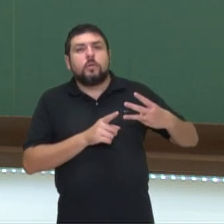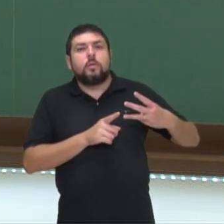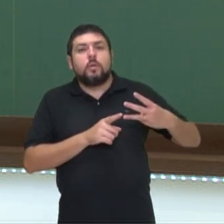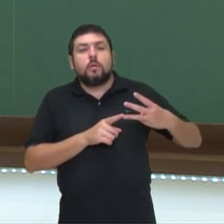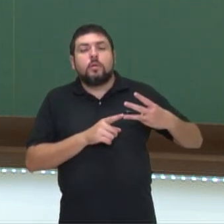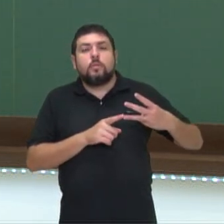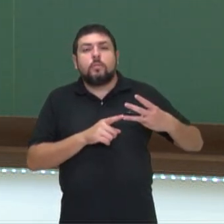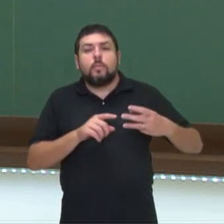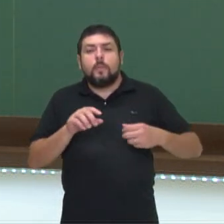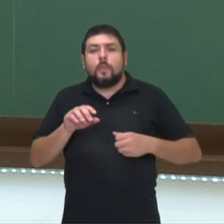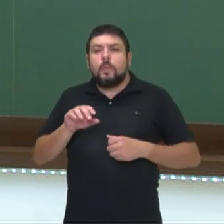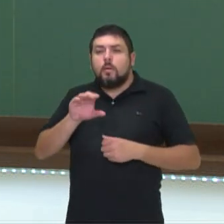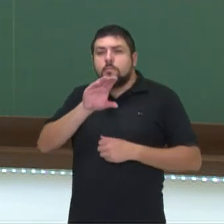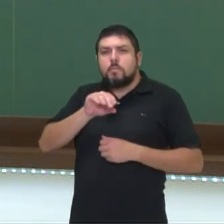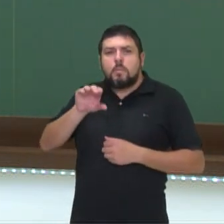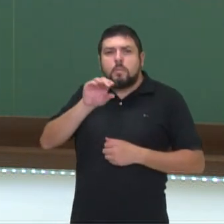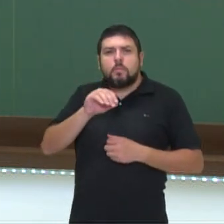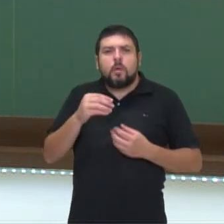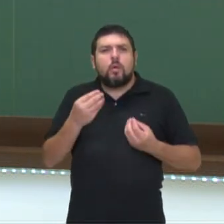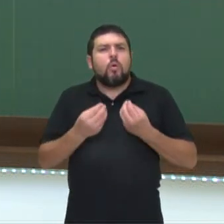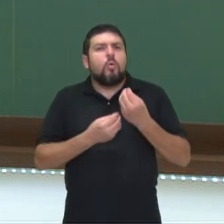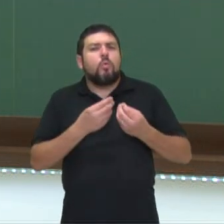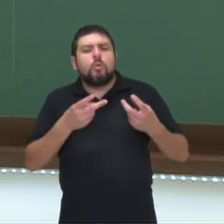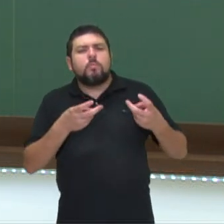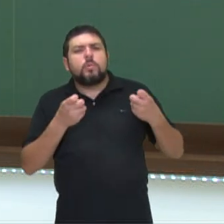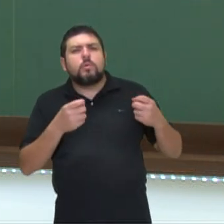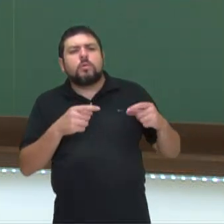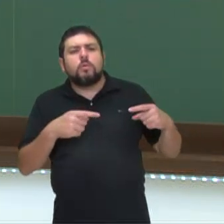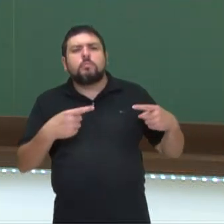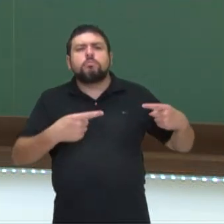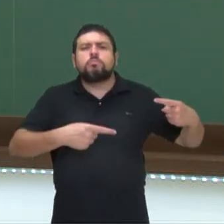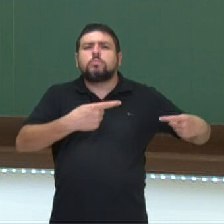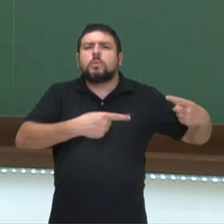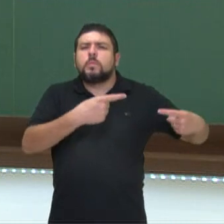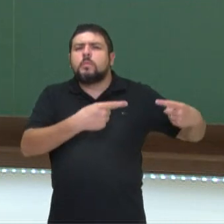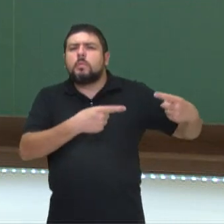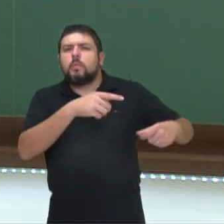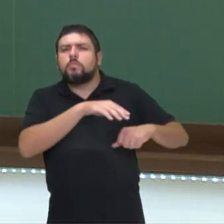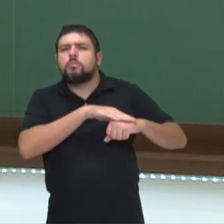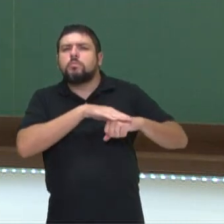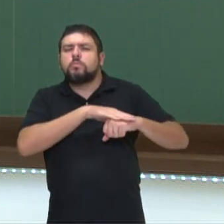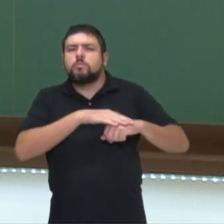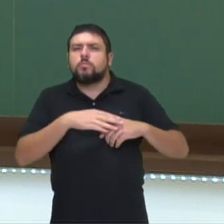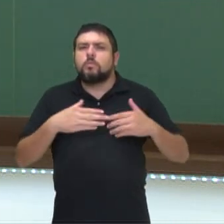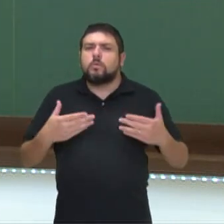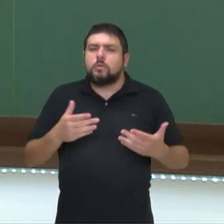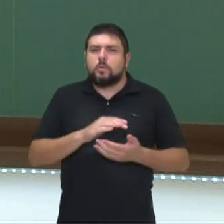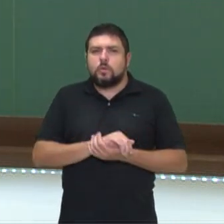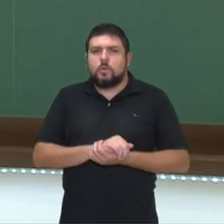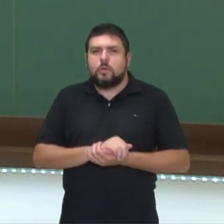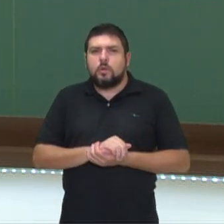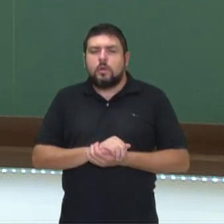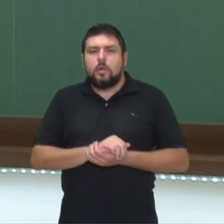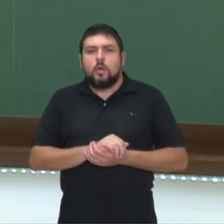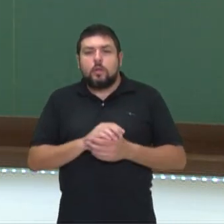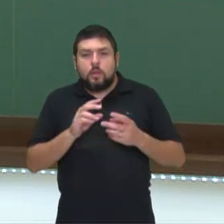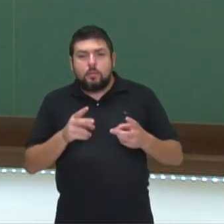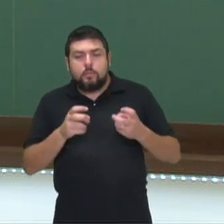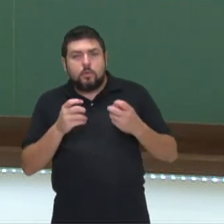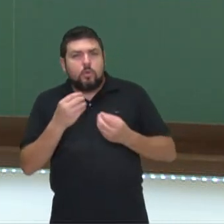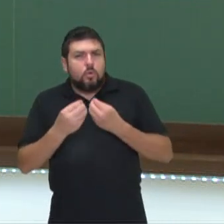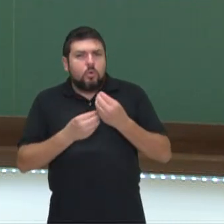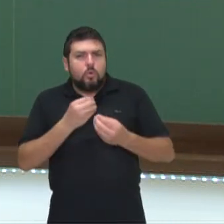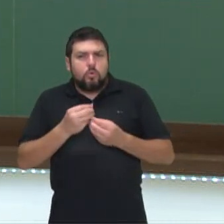da a filha do dono da livraria, a dona do livro, né? E também a fala da sua mãe. É através